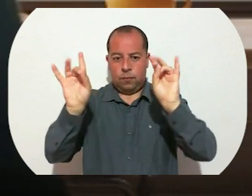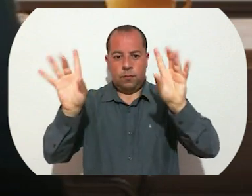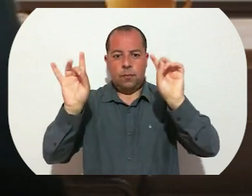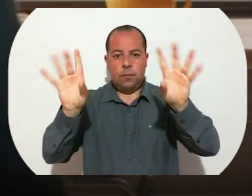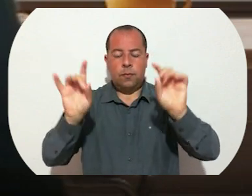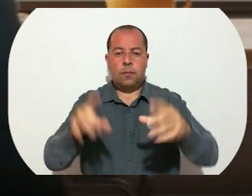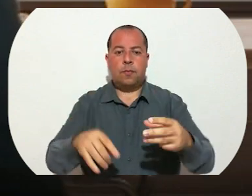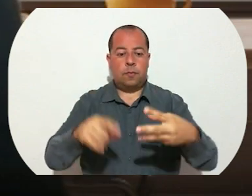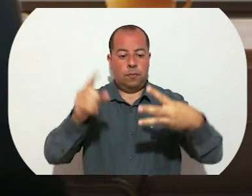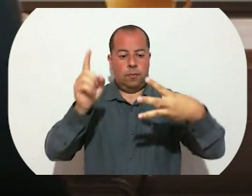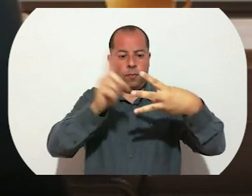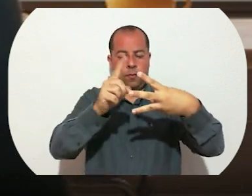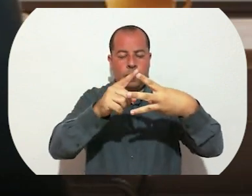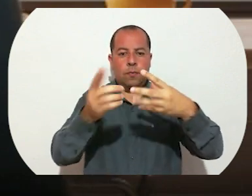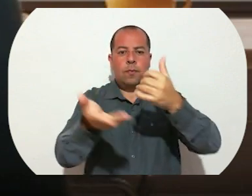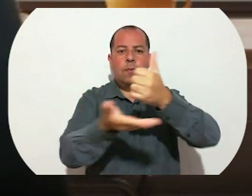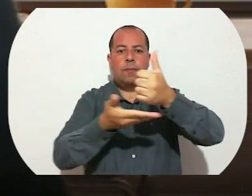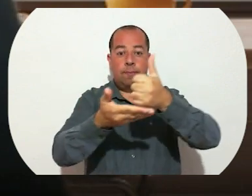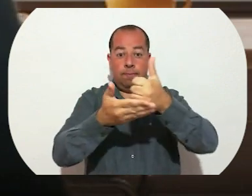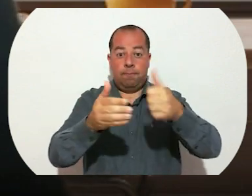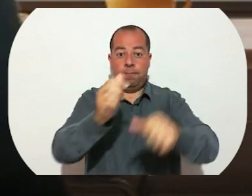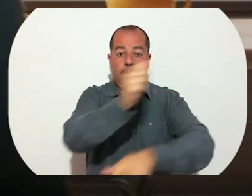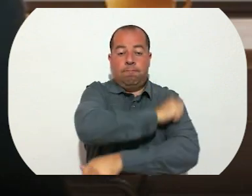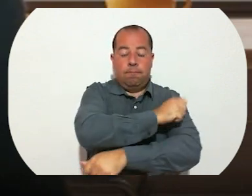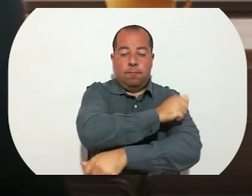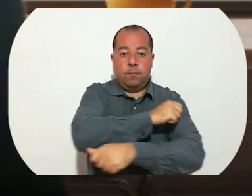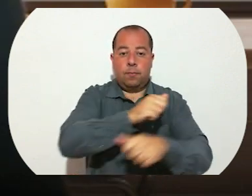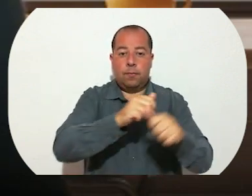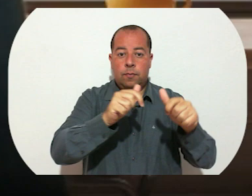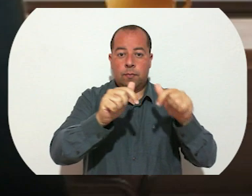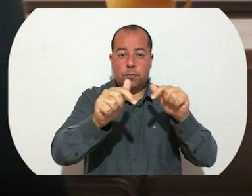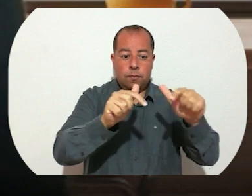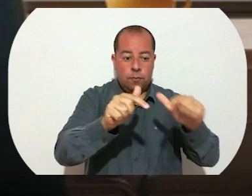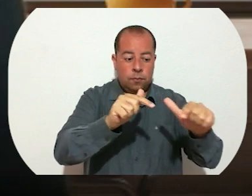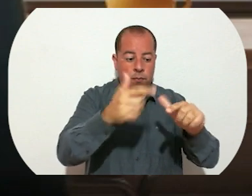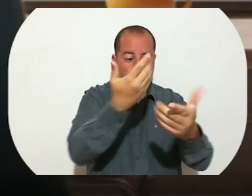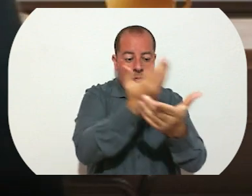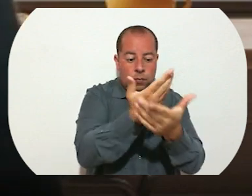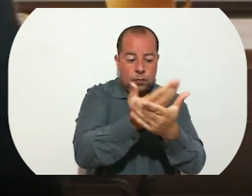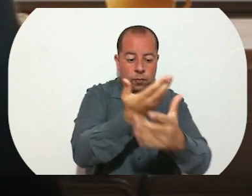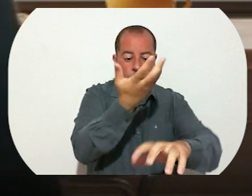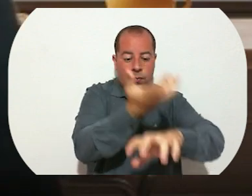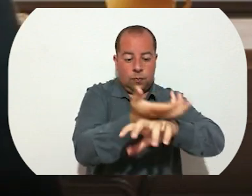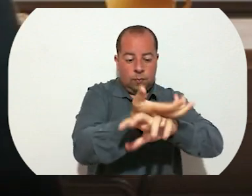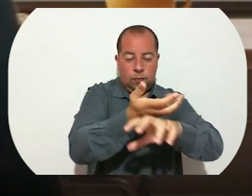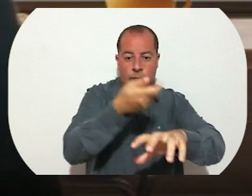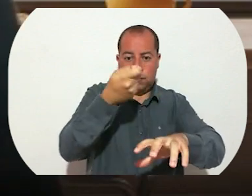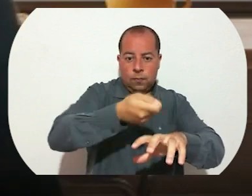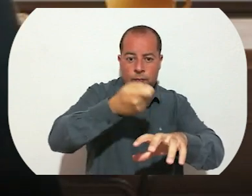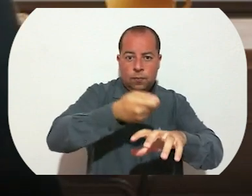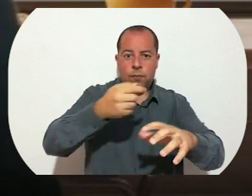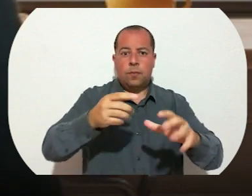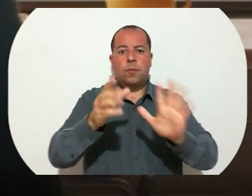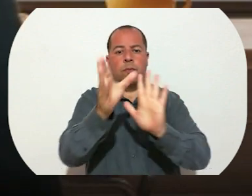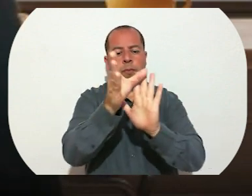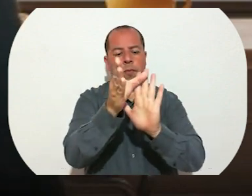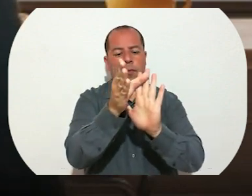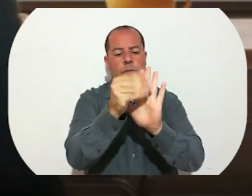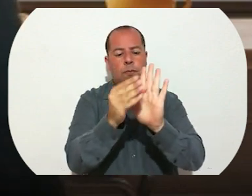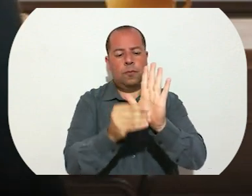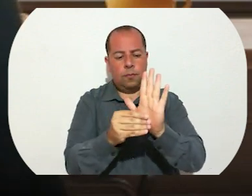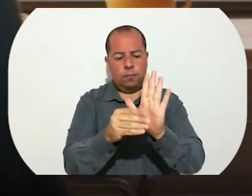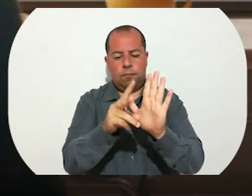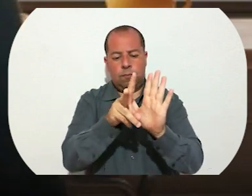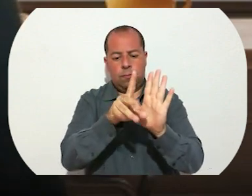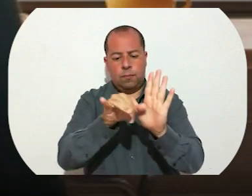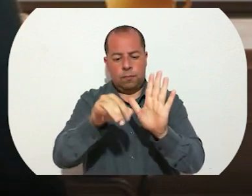núcleo específico. No núcleo básico, o aluno vai cursar disciplinas que são obrigatórias e que os